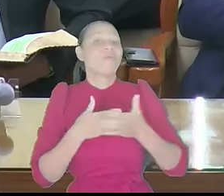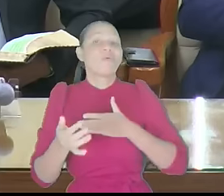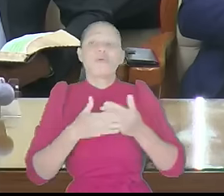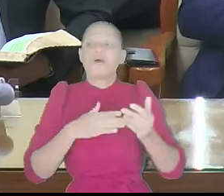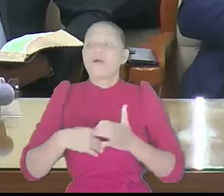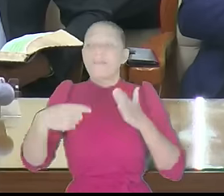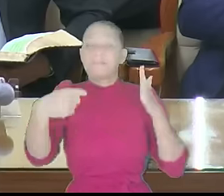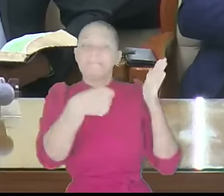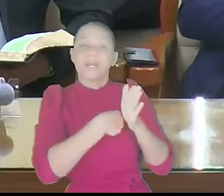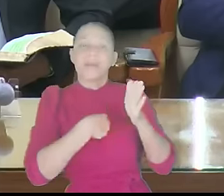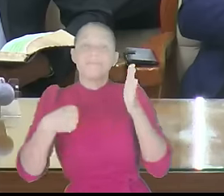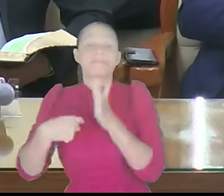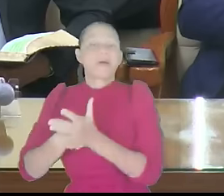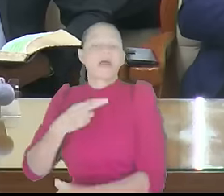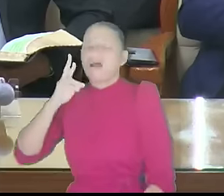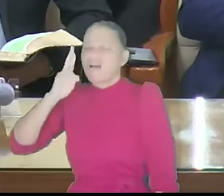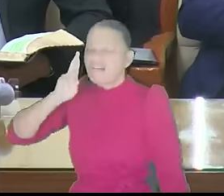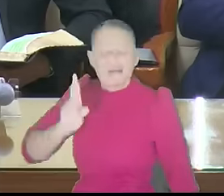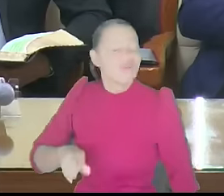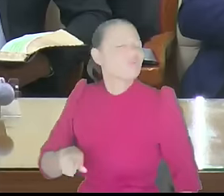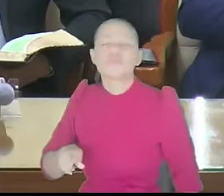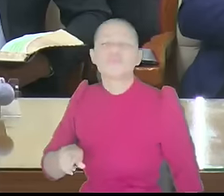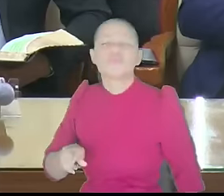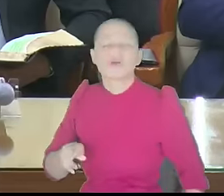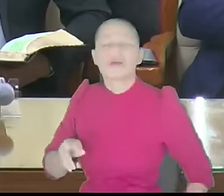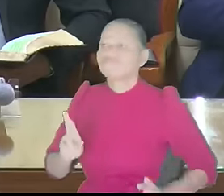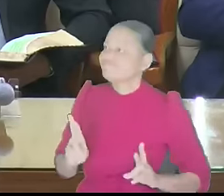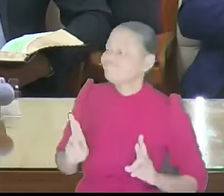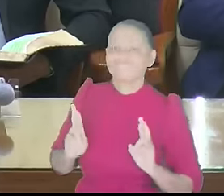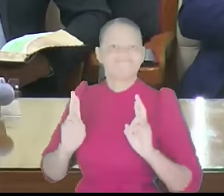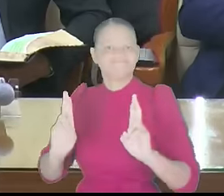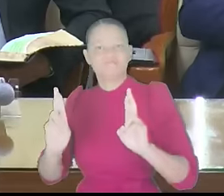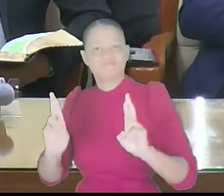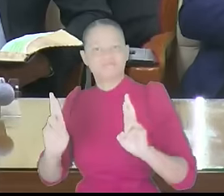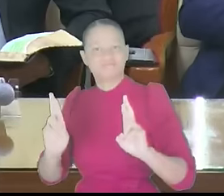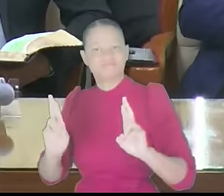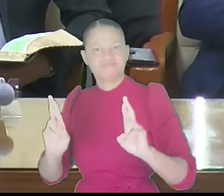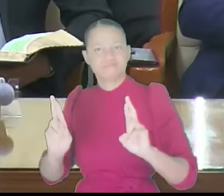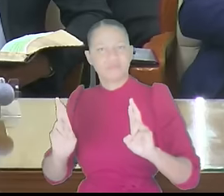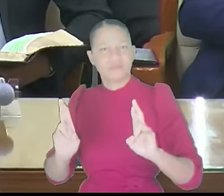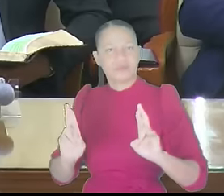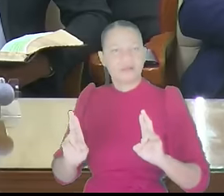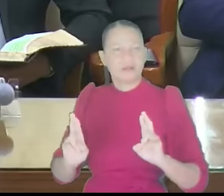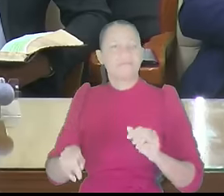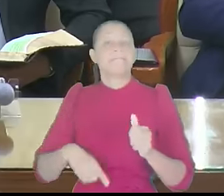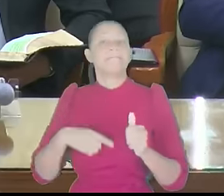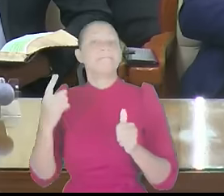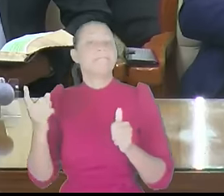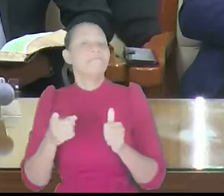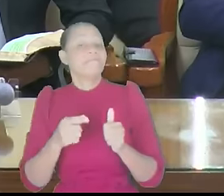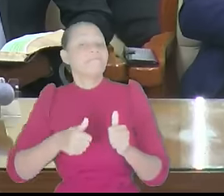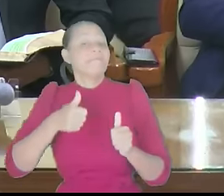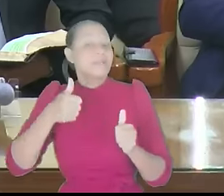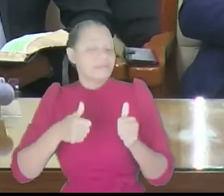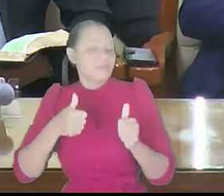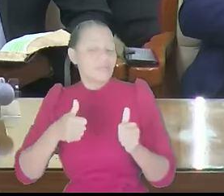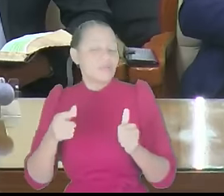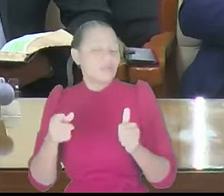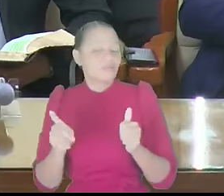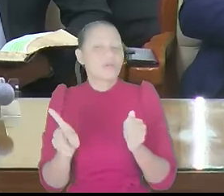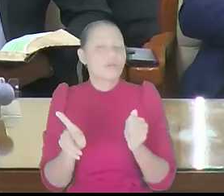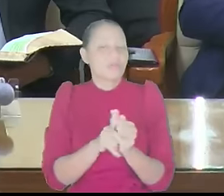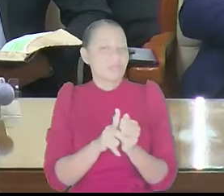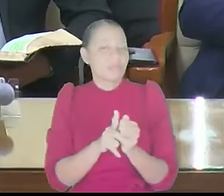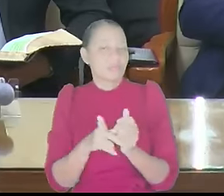a razão da nossa esperança. Primeira de São Pedro 3:15. Não está